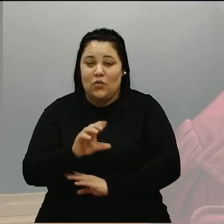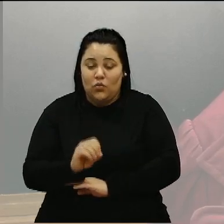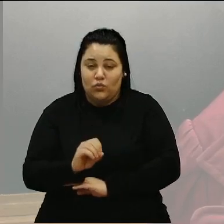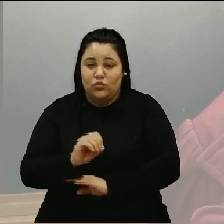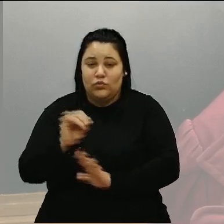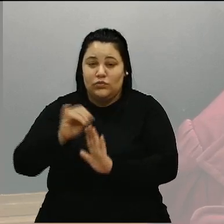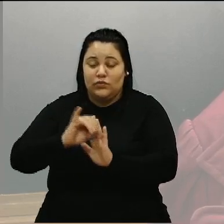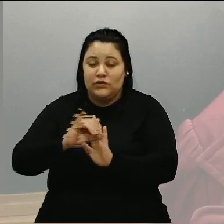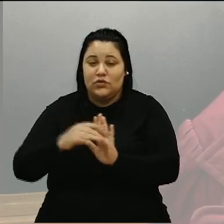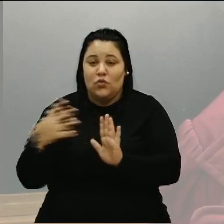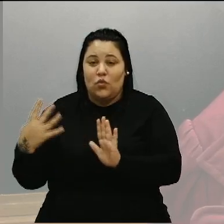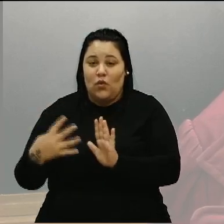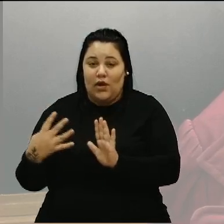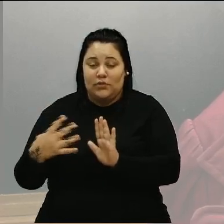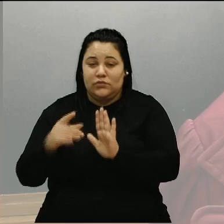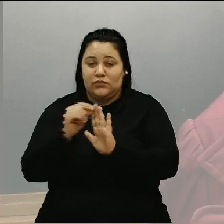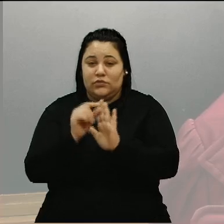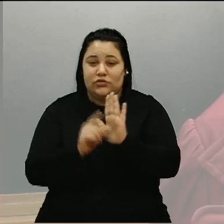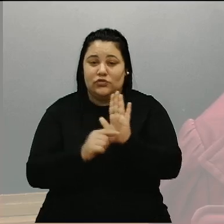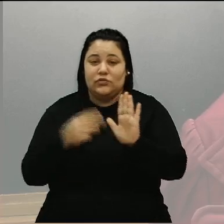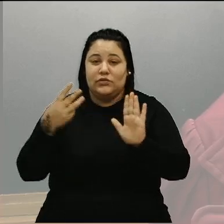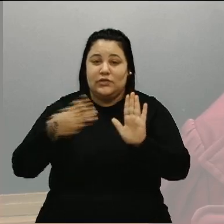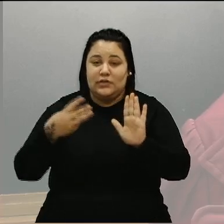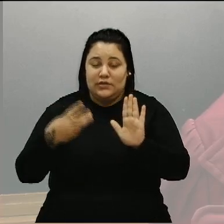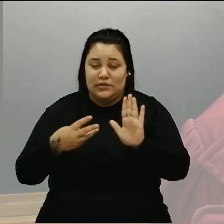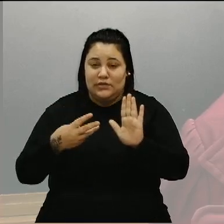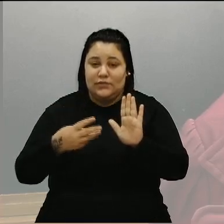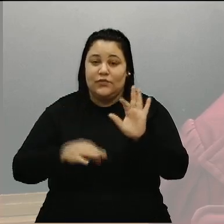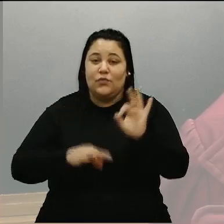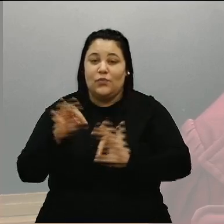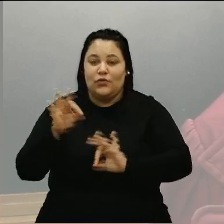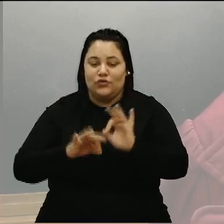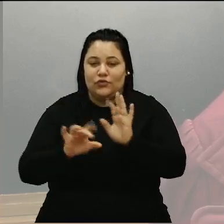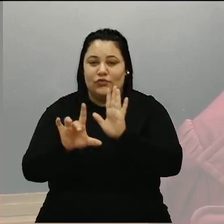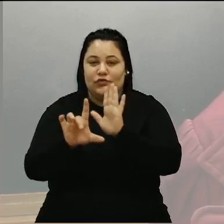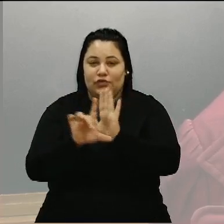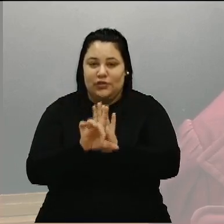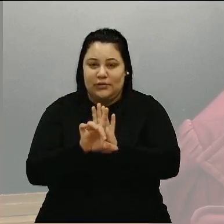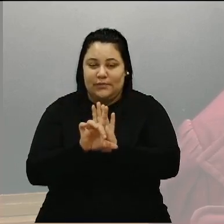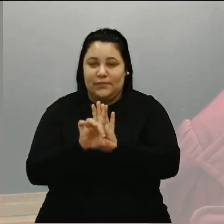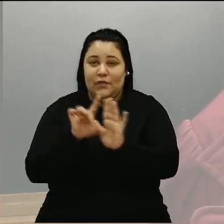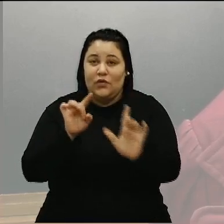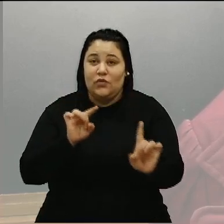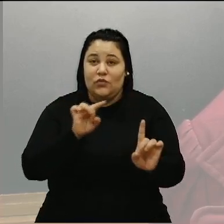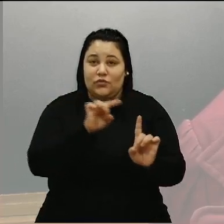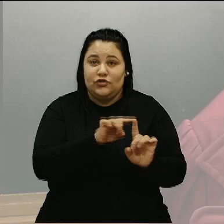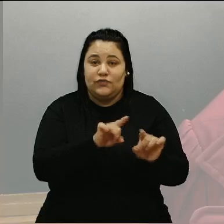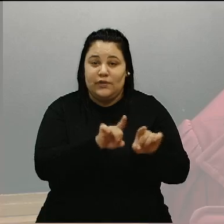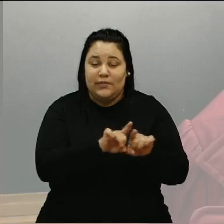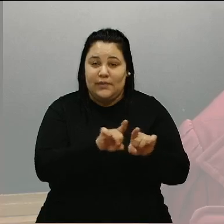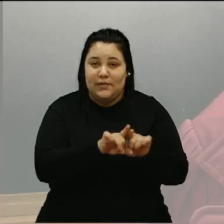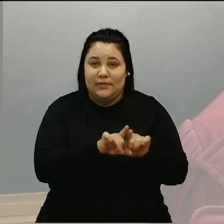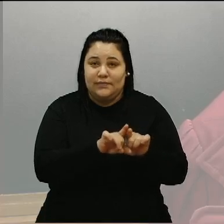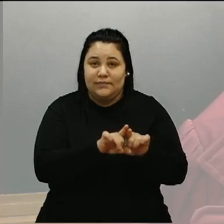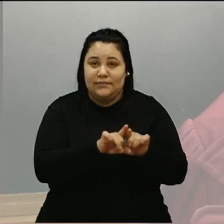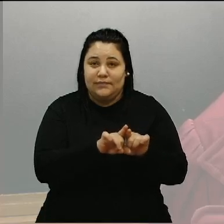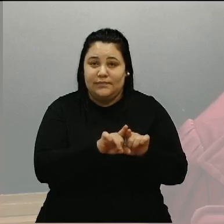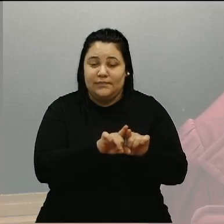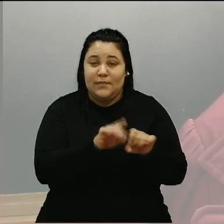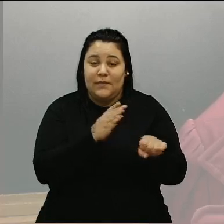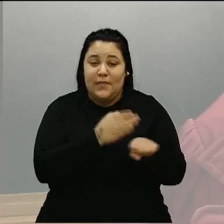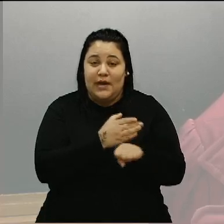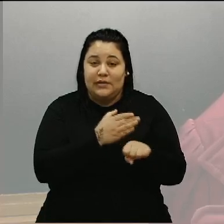4º do artigo 3º do presente projeto de lei, objetivando incluir o artesanato